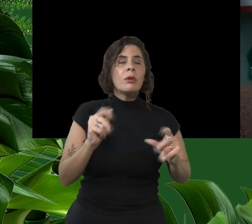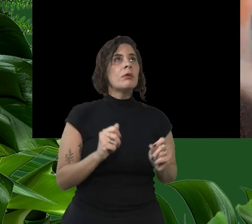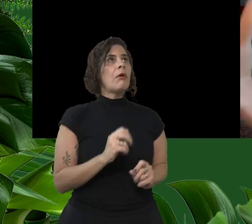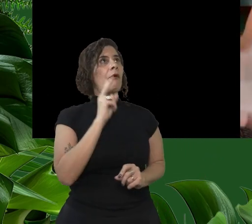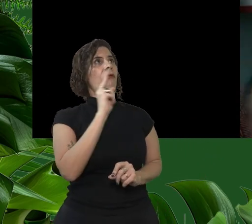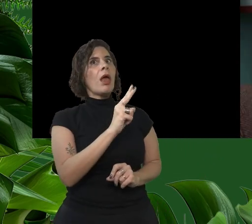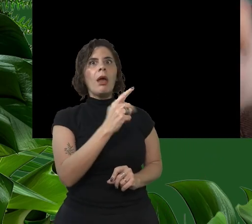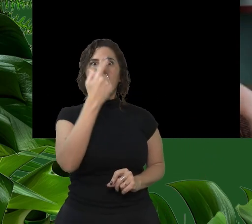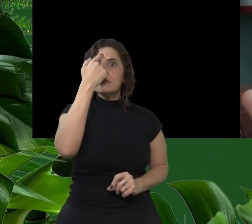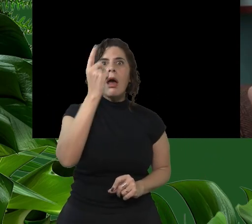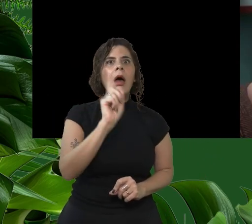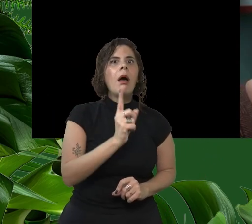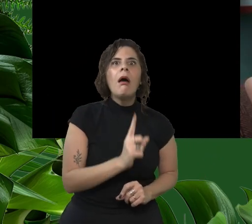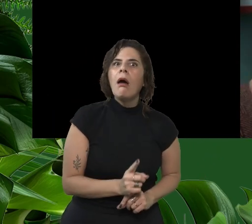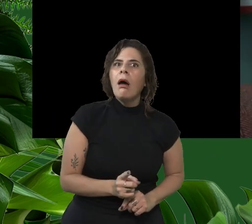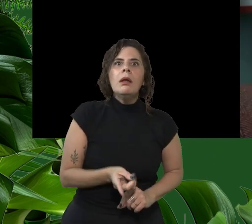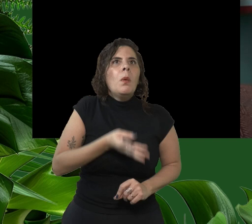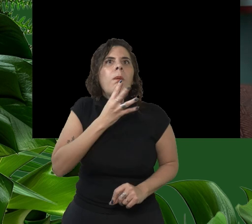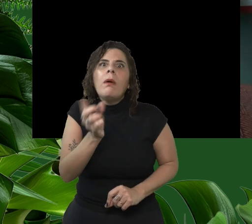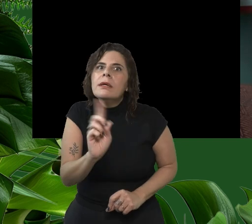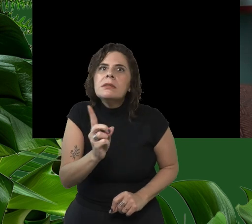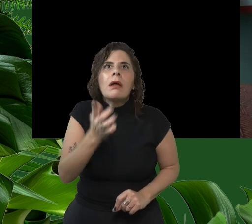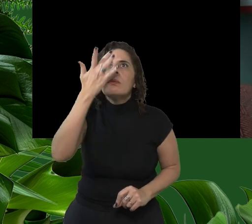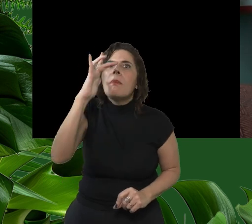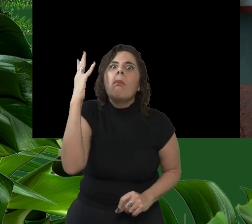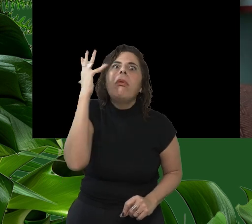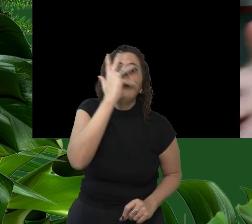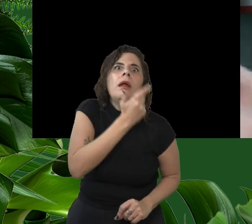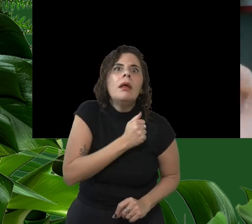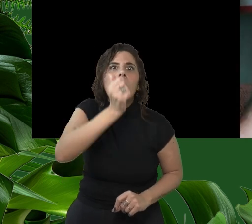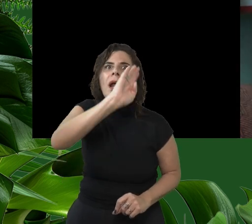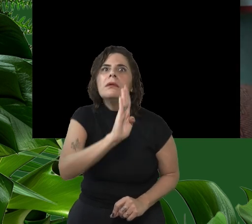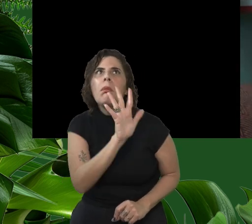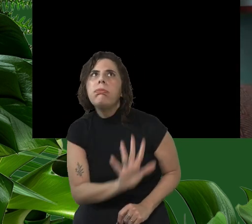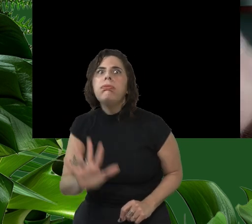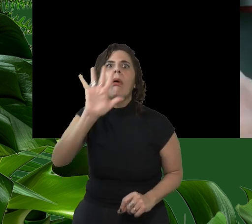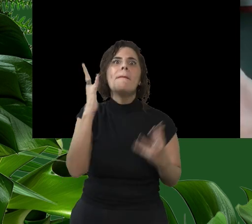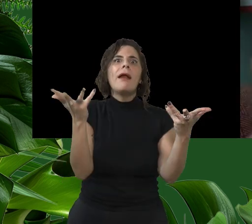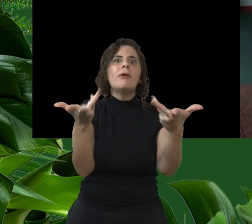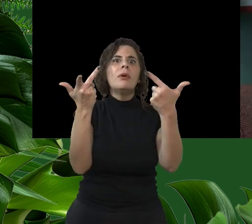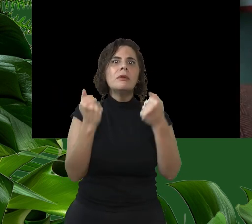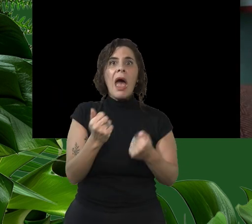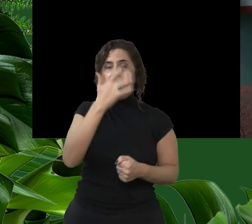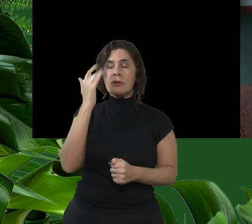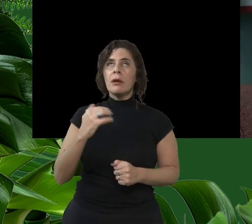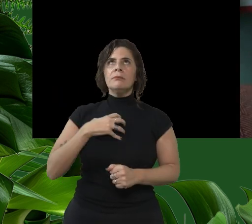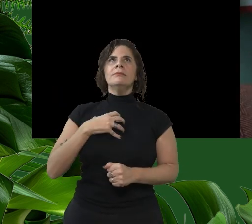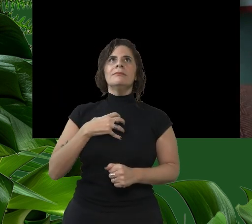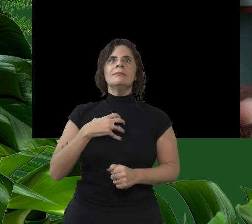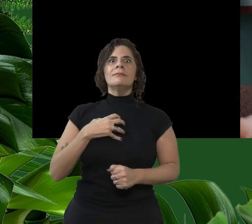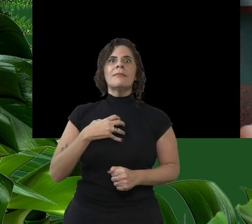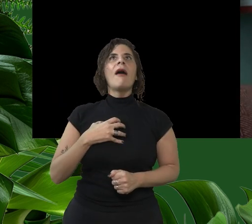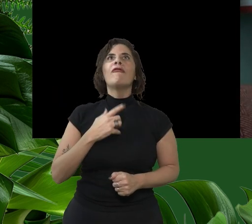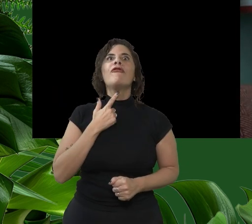não conhecia, não sabia que o Brasil tinha tudo isso. E aí a pessoa começa a querer se envolver, ela começa a querer ajudar. Muitas vezes é uma pessoa que é